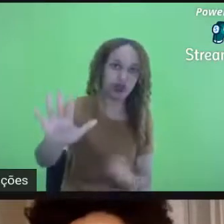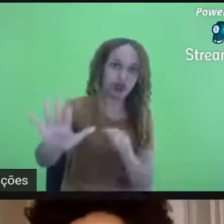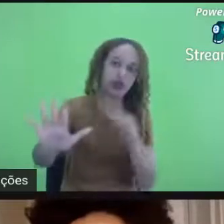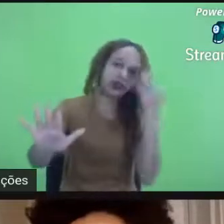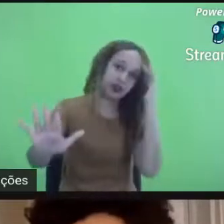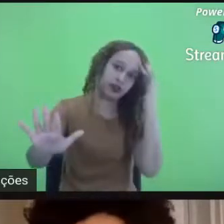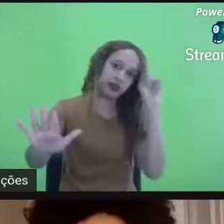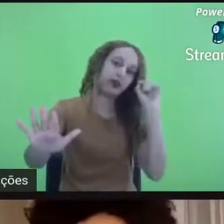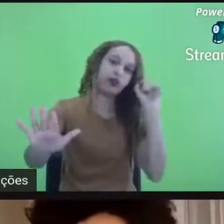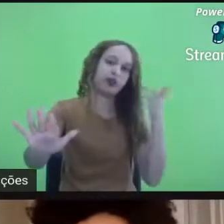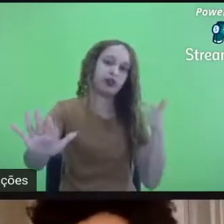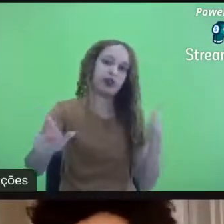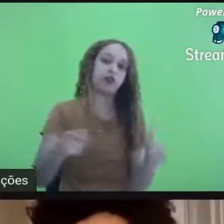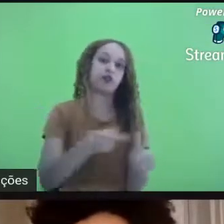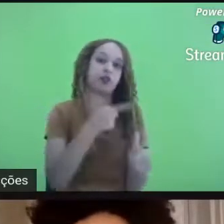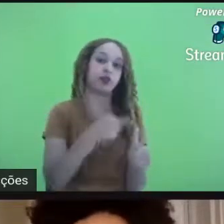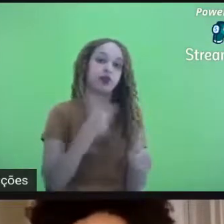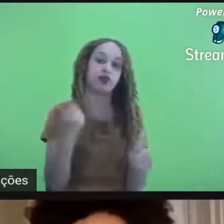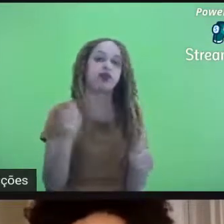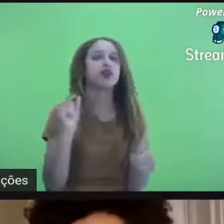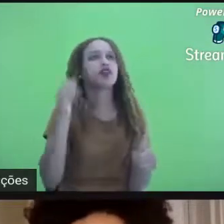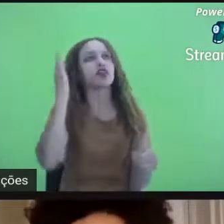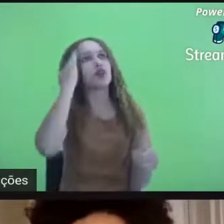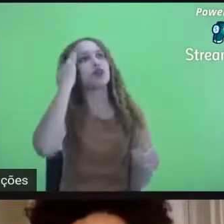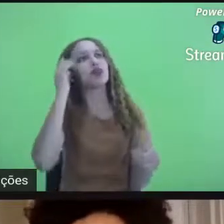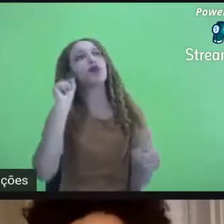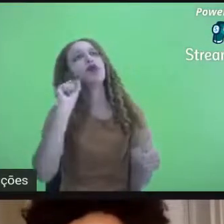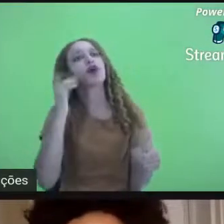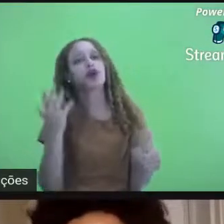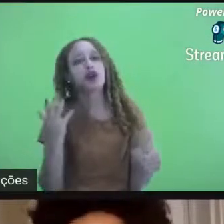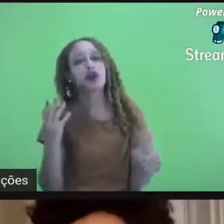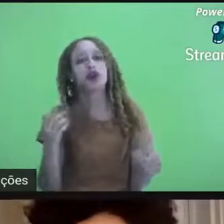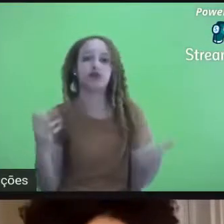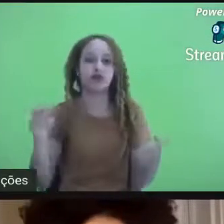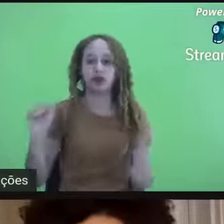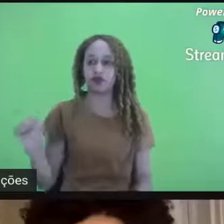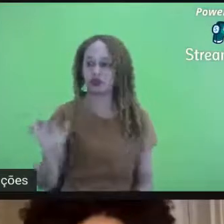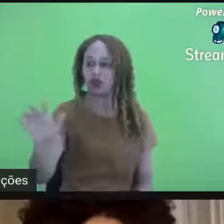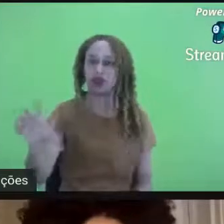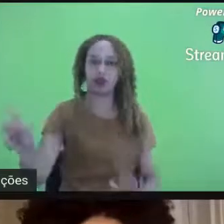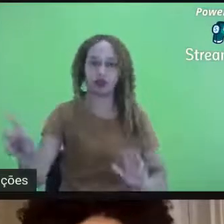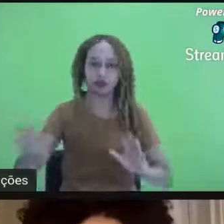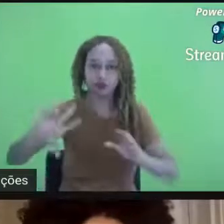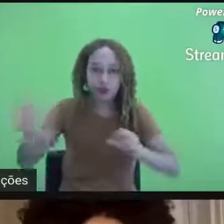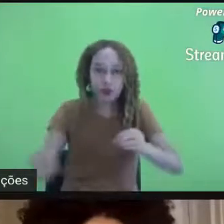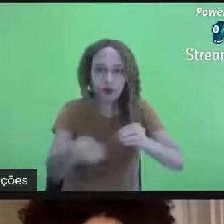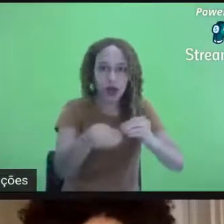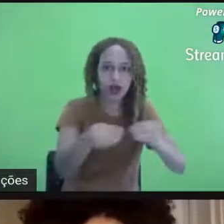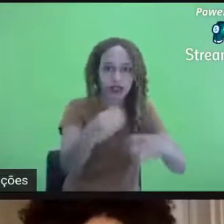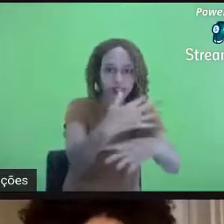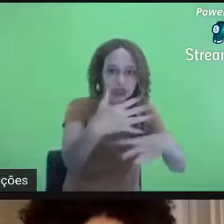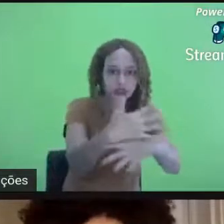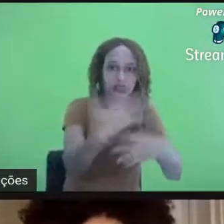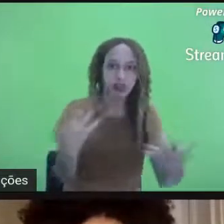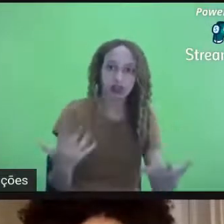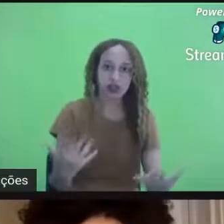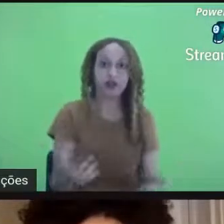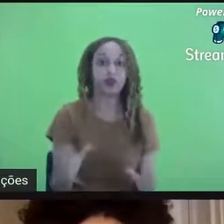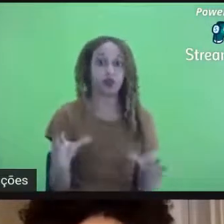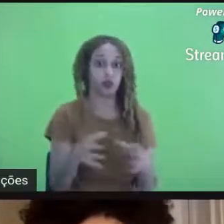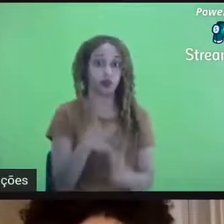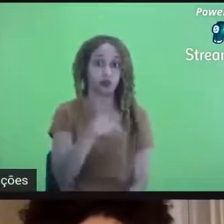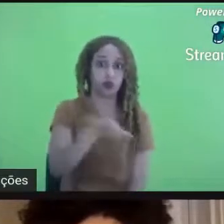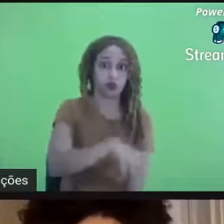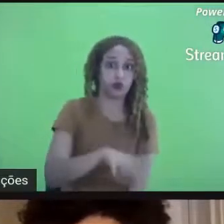primeiro, definir que a favela faz parte da cidade. Porque a branquitude, quando estabeleceu a linha divisória, né, o